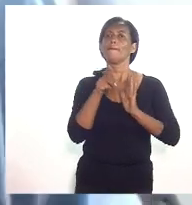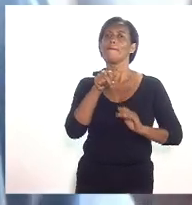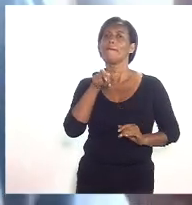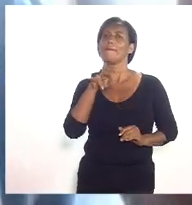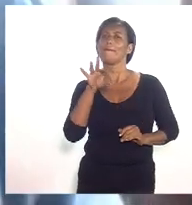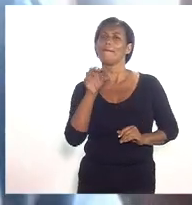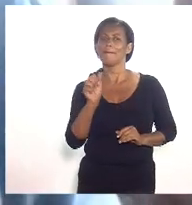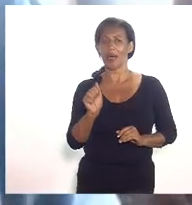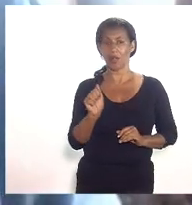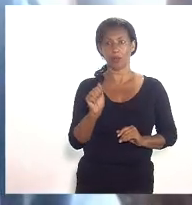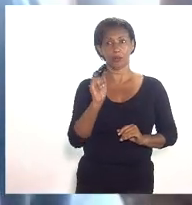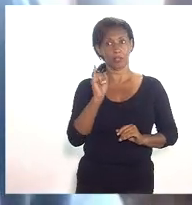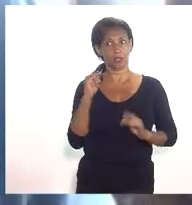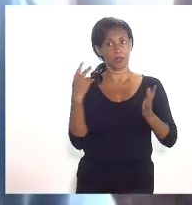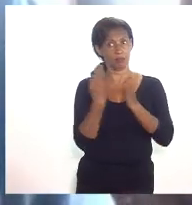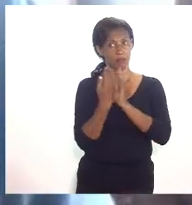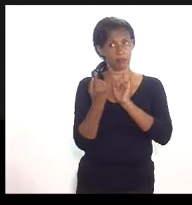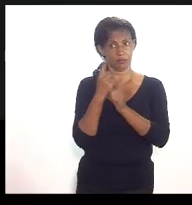Caso haja divergência.